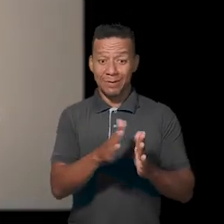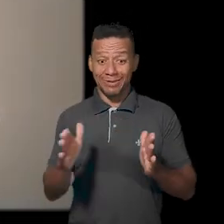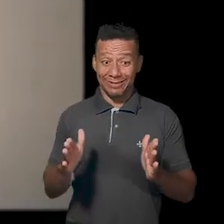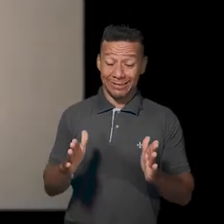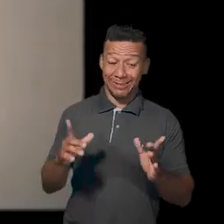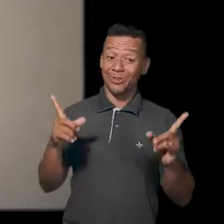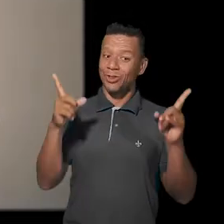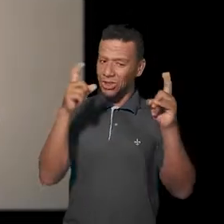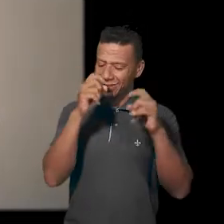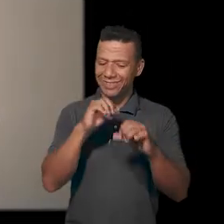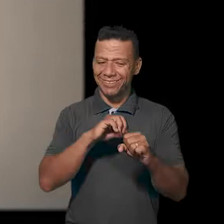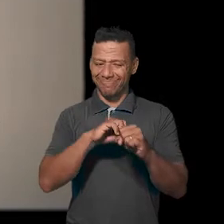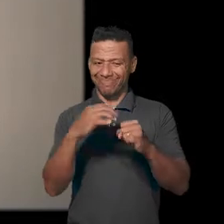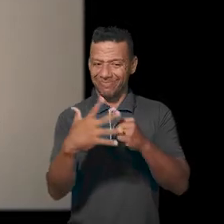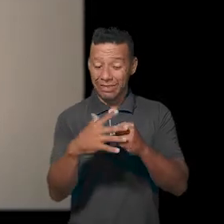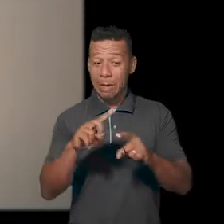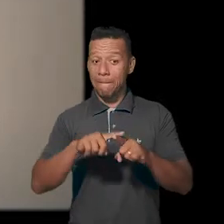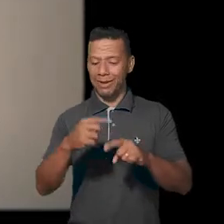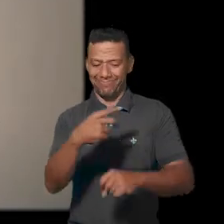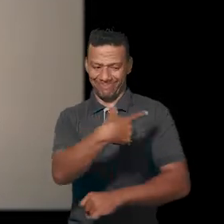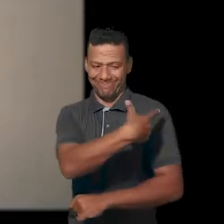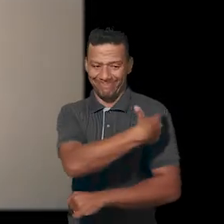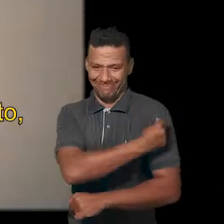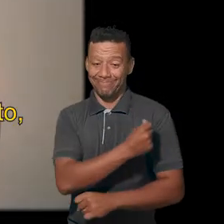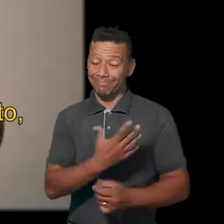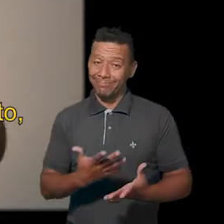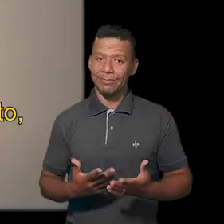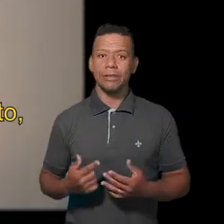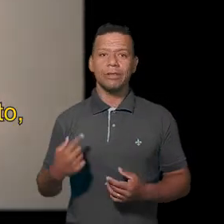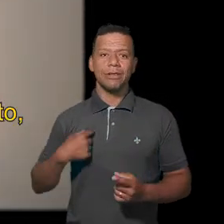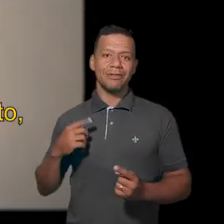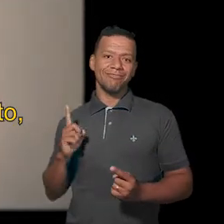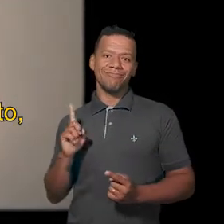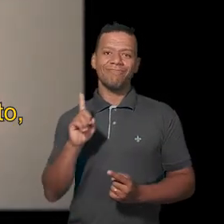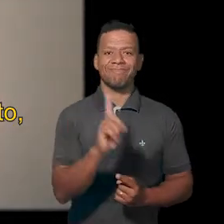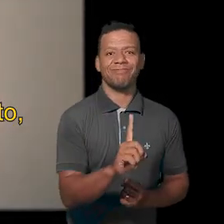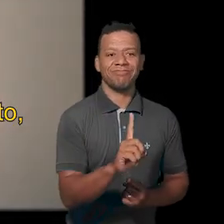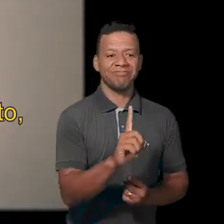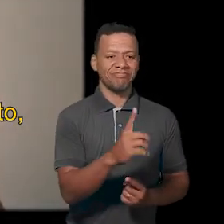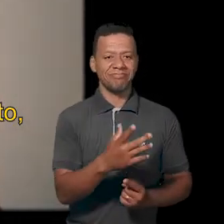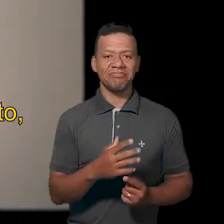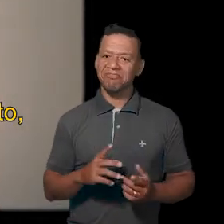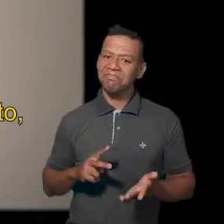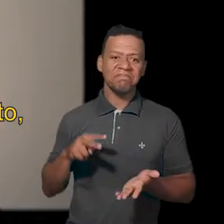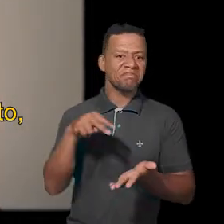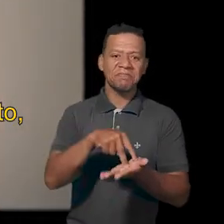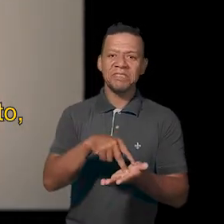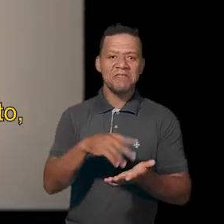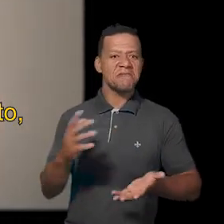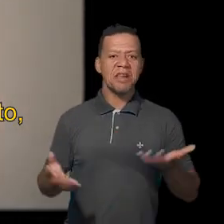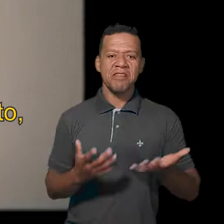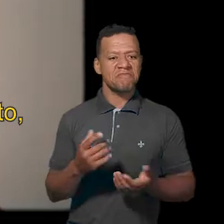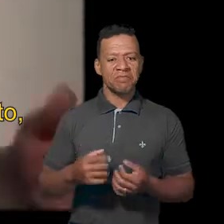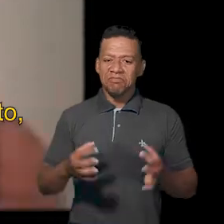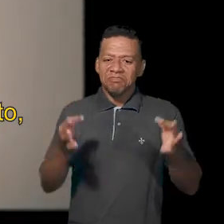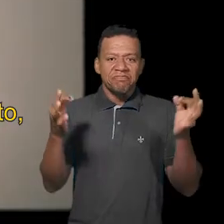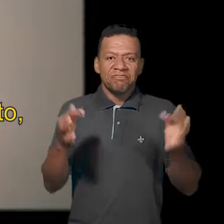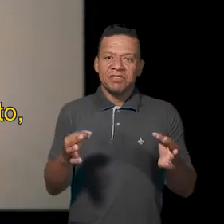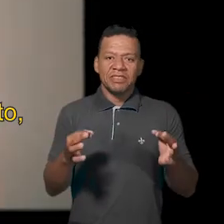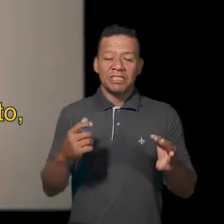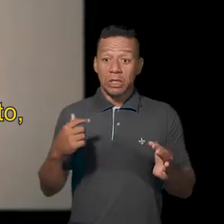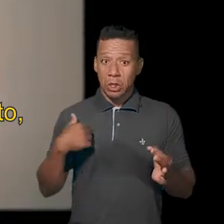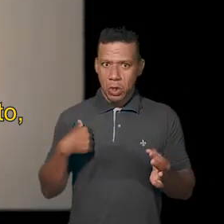quer dizer, com vacina pelo menos, né? A gente chega na praça e apresenta, e tá tudo certo. Temos